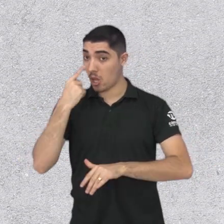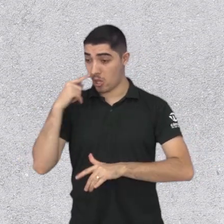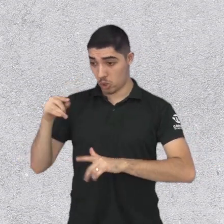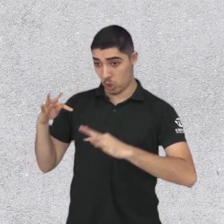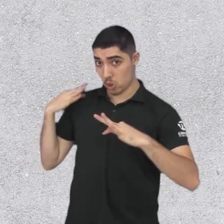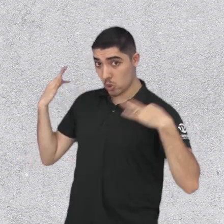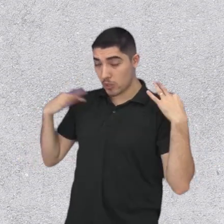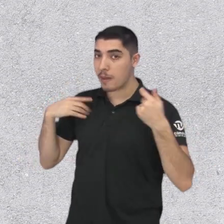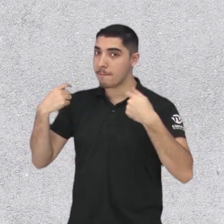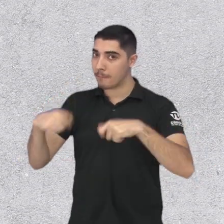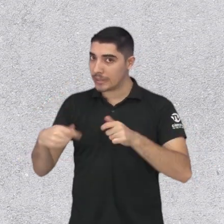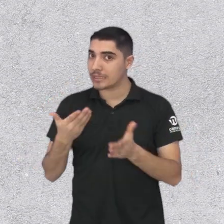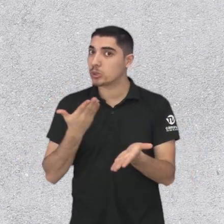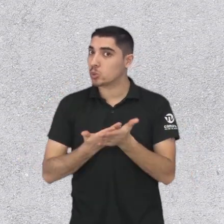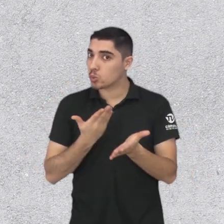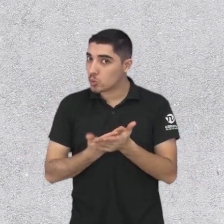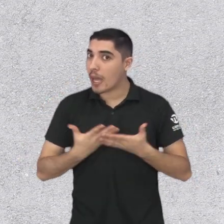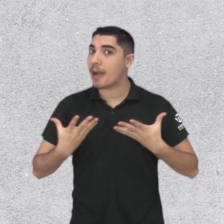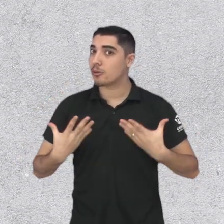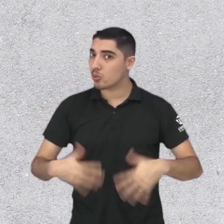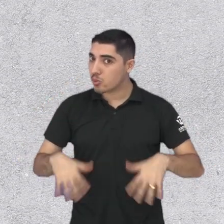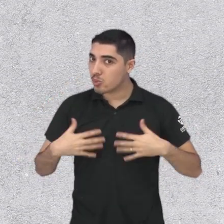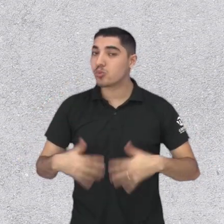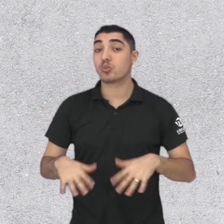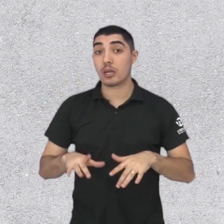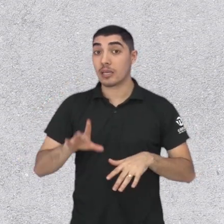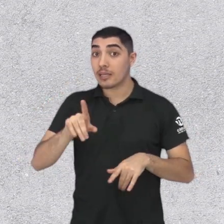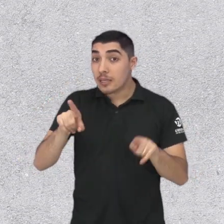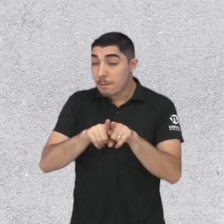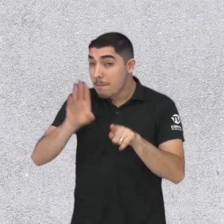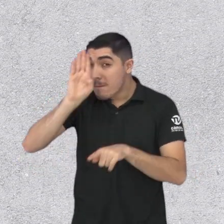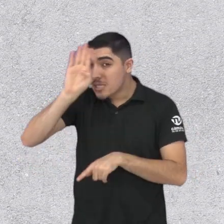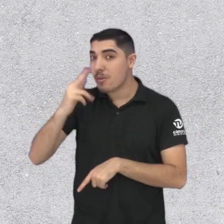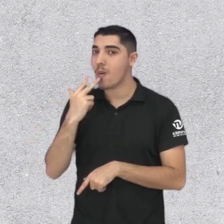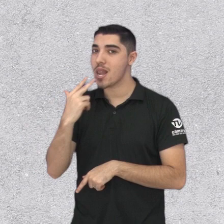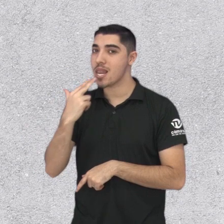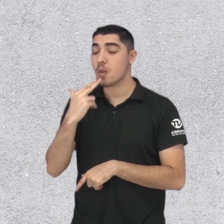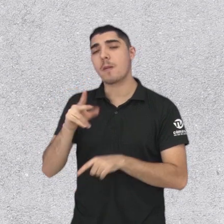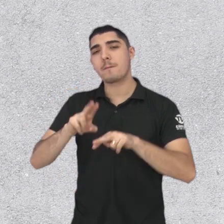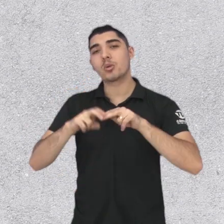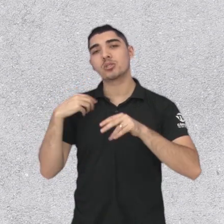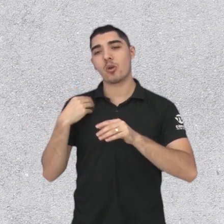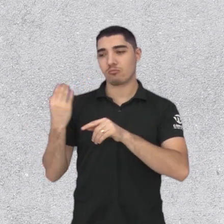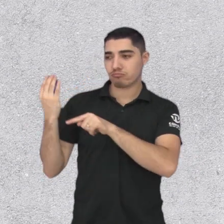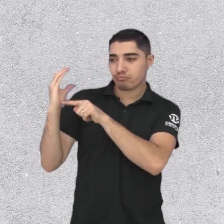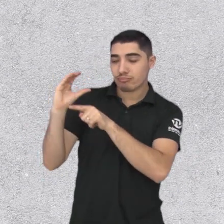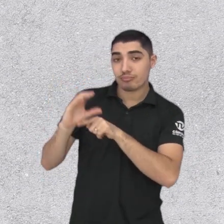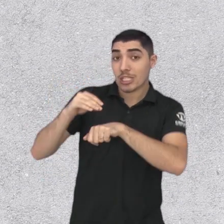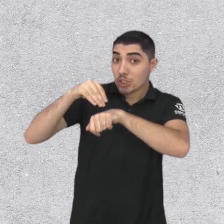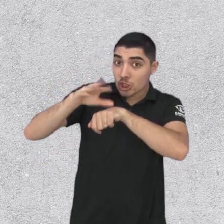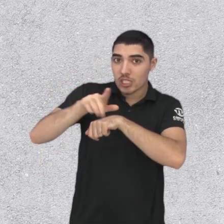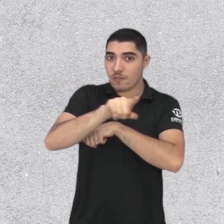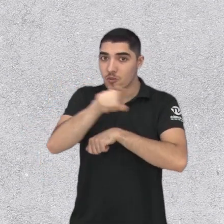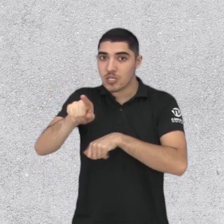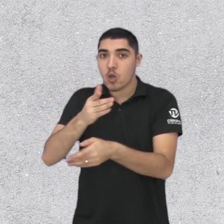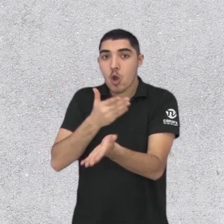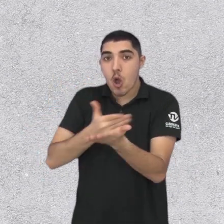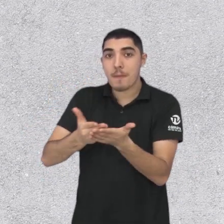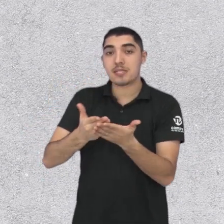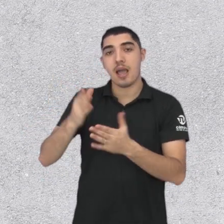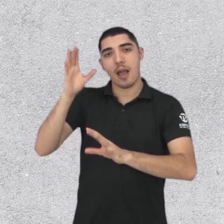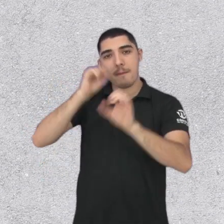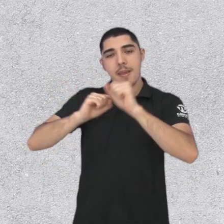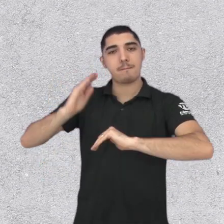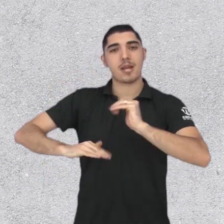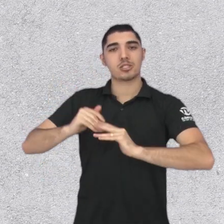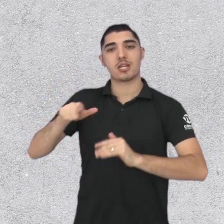com turismo precisa estudar bastante, viu? Principalmente novos idiomas. Então separei para você algumas dicas para começar a praticar o